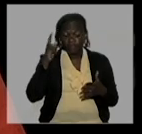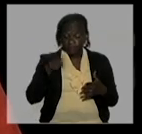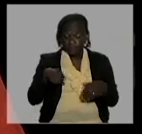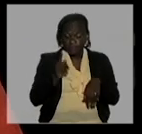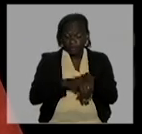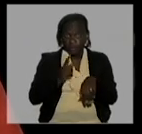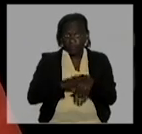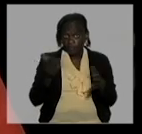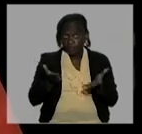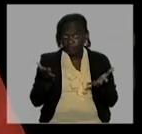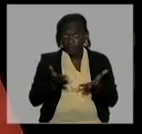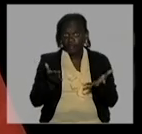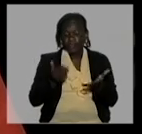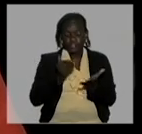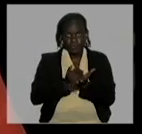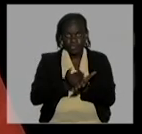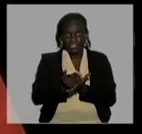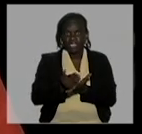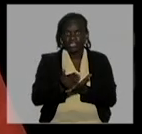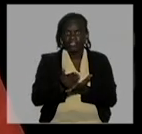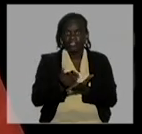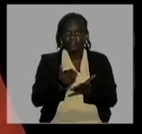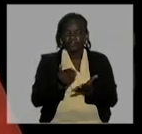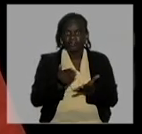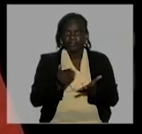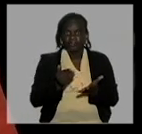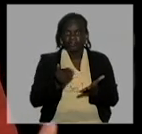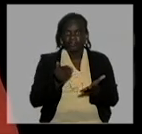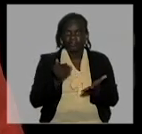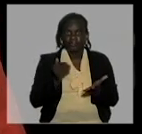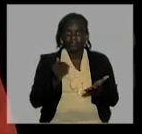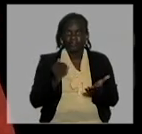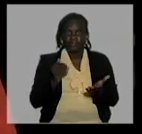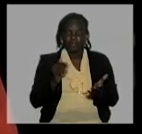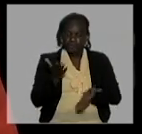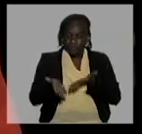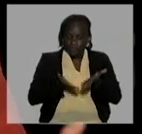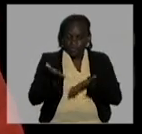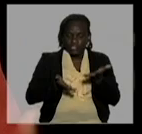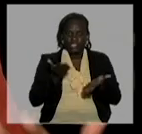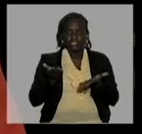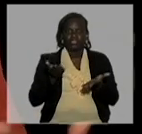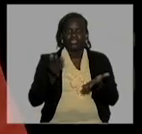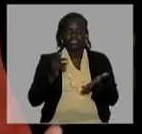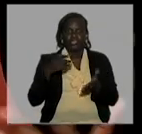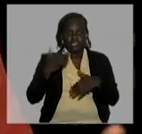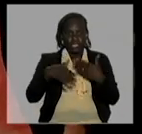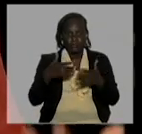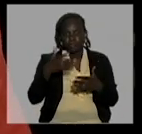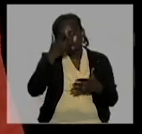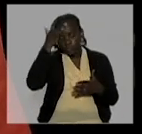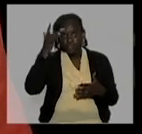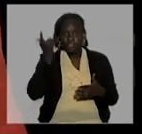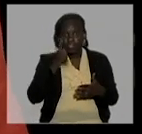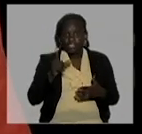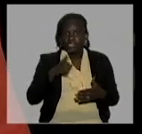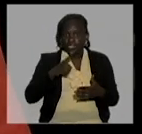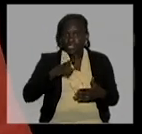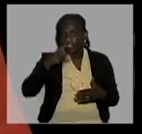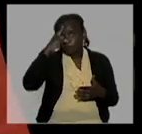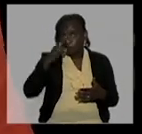que esse seria um momento de começar a cuidar para que se tivesse